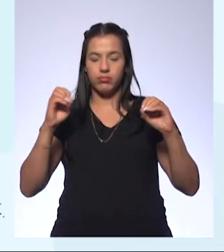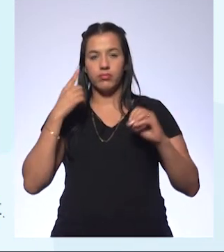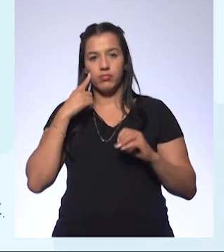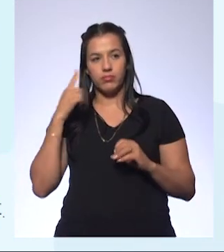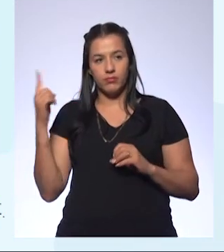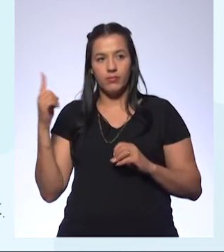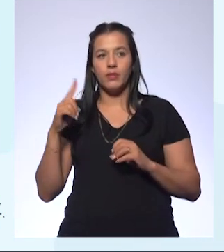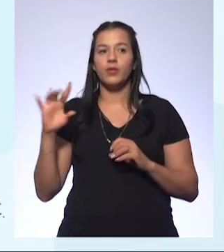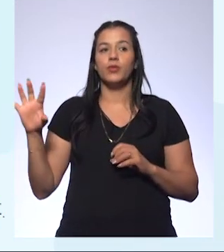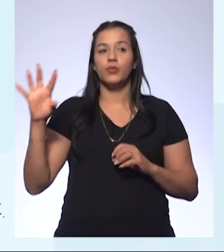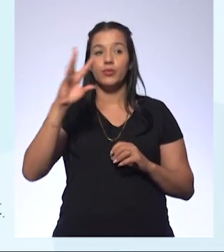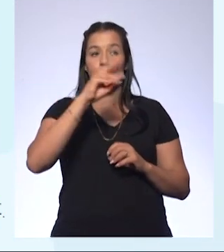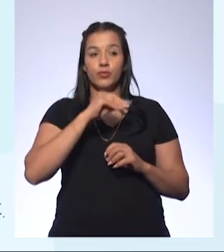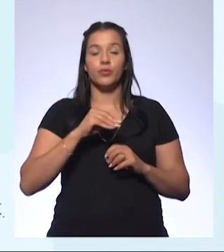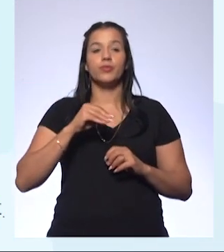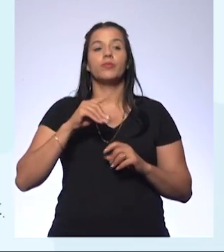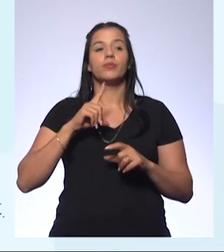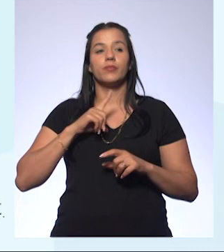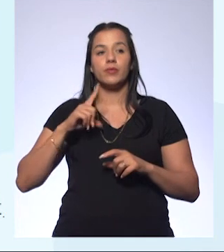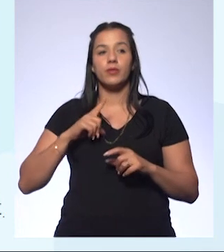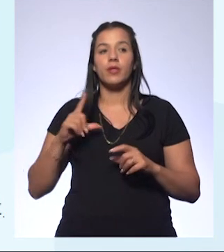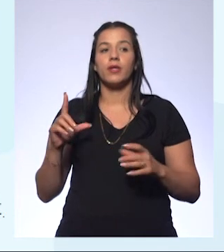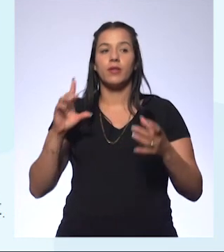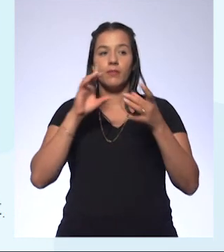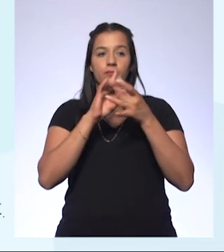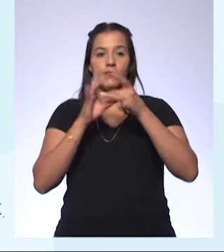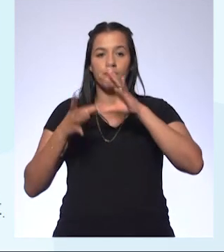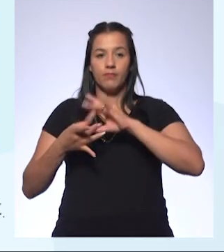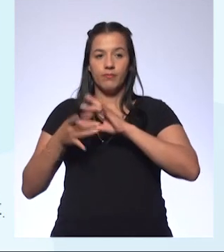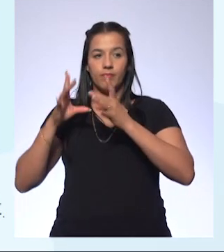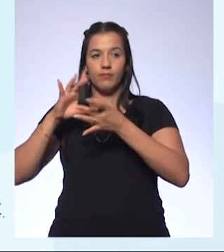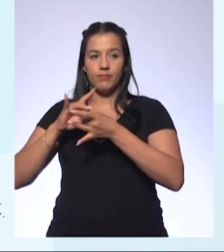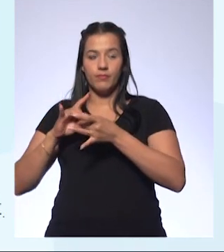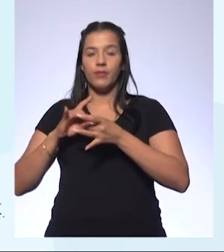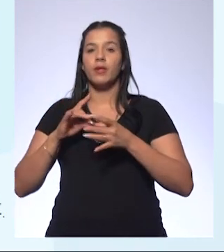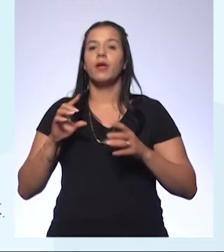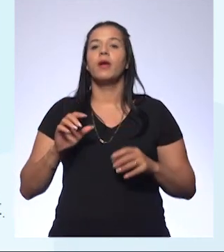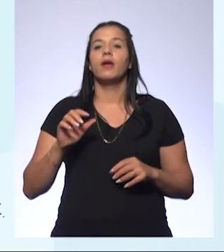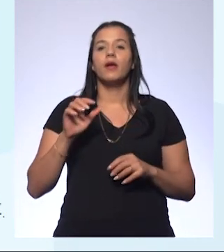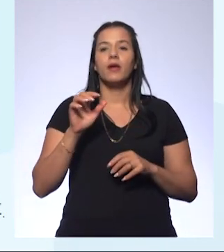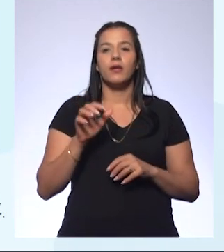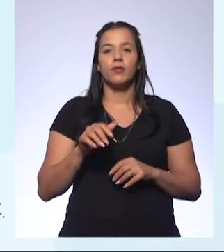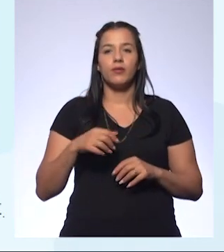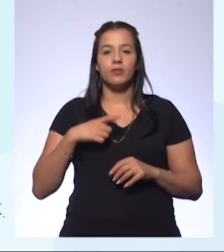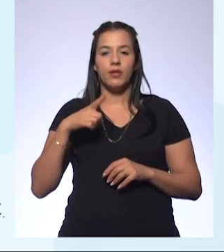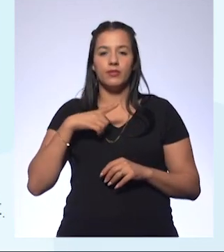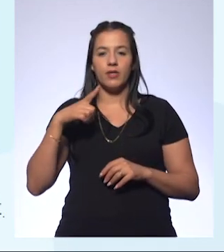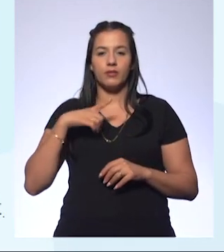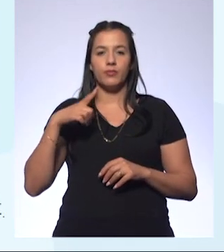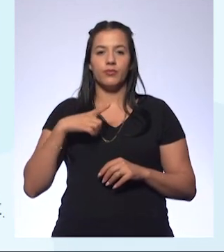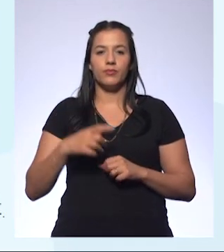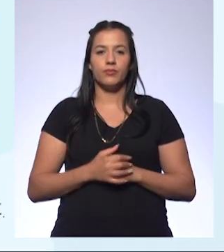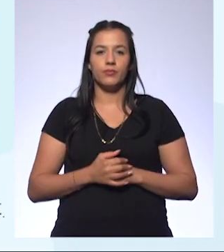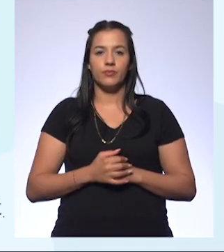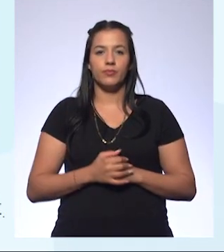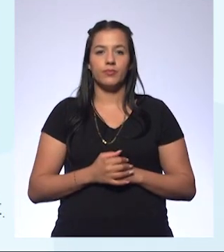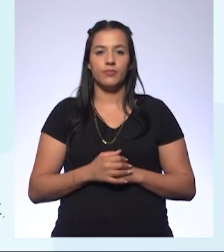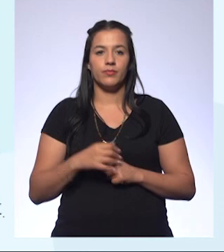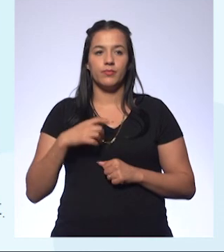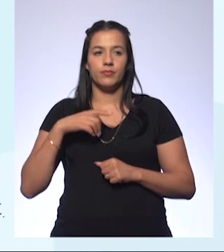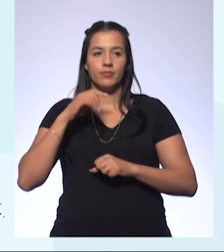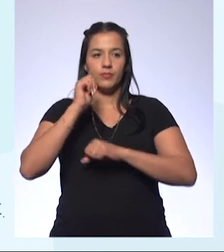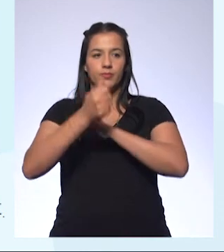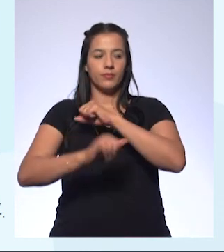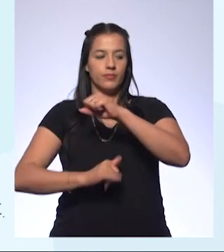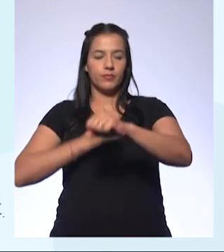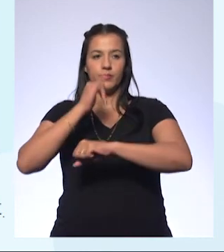eu tenho aqui todos eles. Na ligação metálica, são formados por átomos iguais, do mesmo elemento. E quais são as características deles?